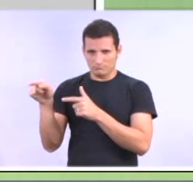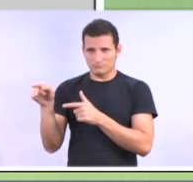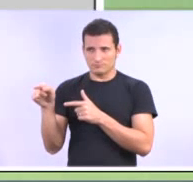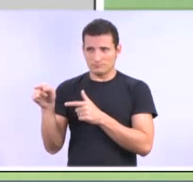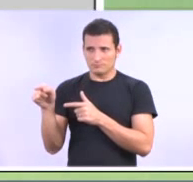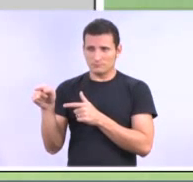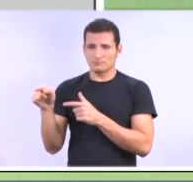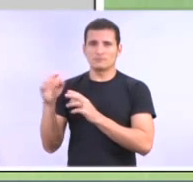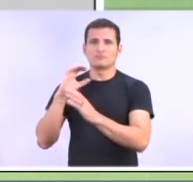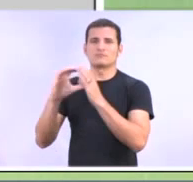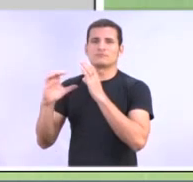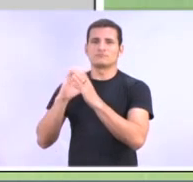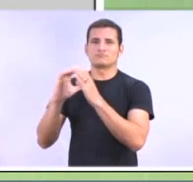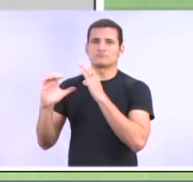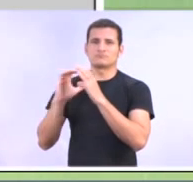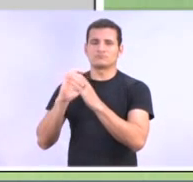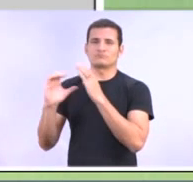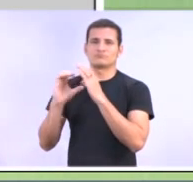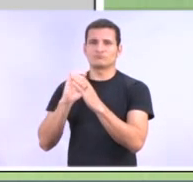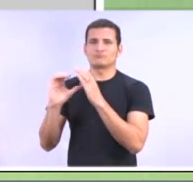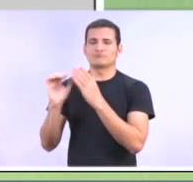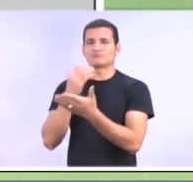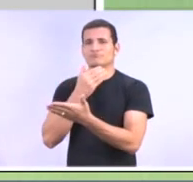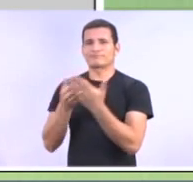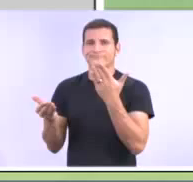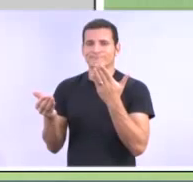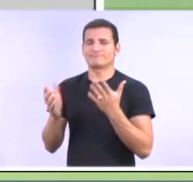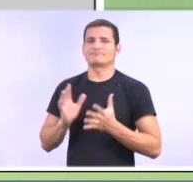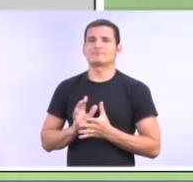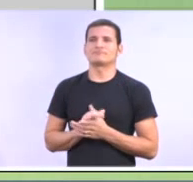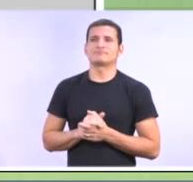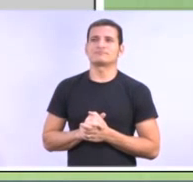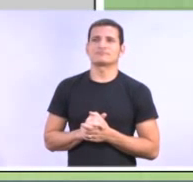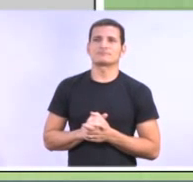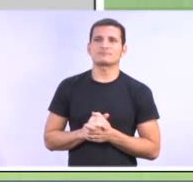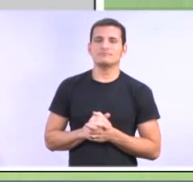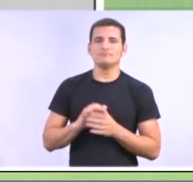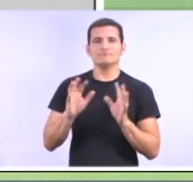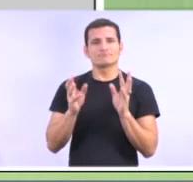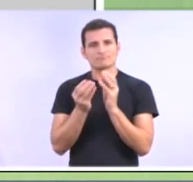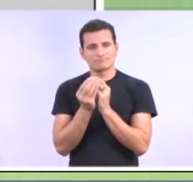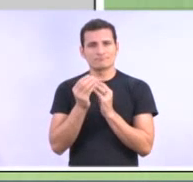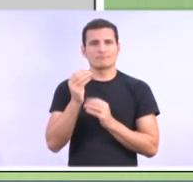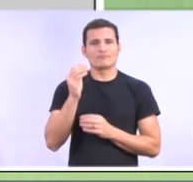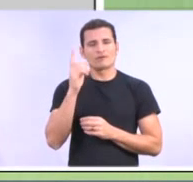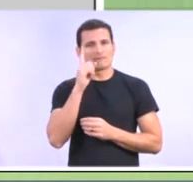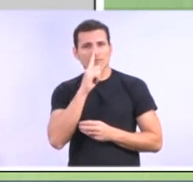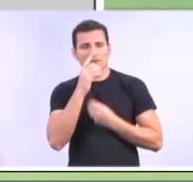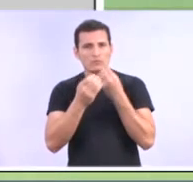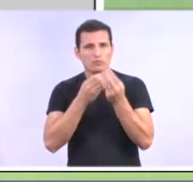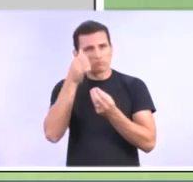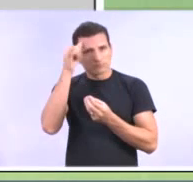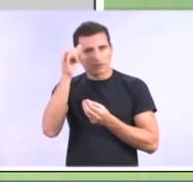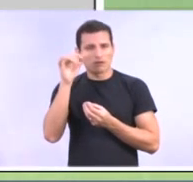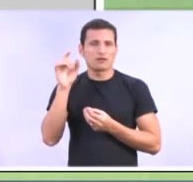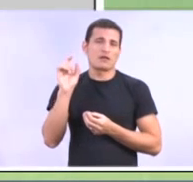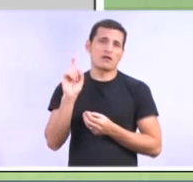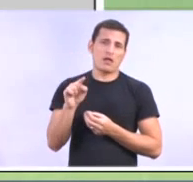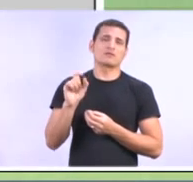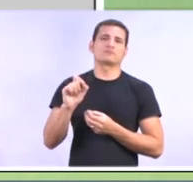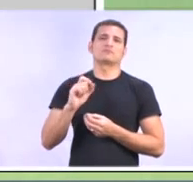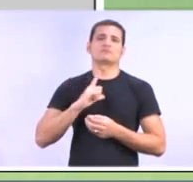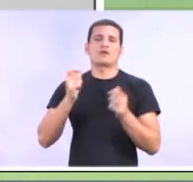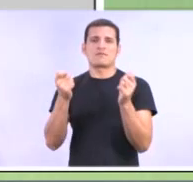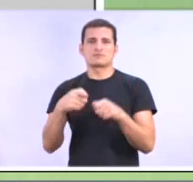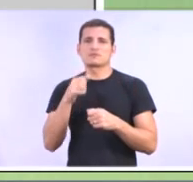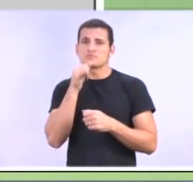a comunicação não aconteceria, correto? Então, resumindo, tolerância a falhas é ter a capacidade de,